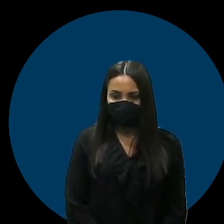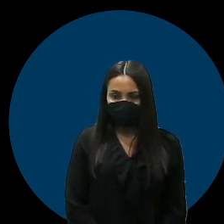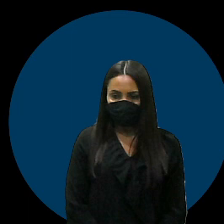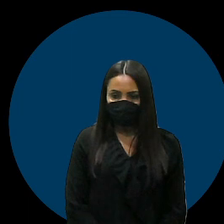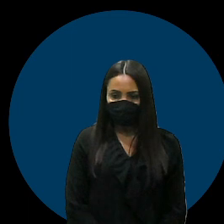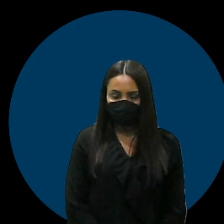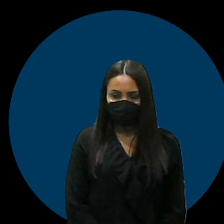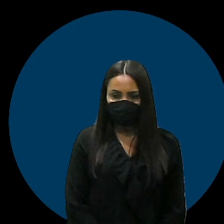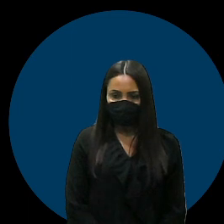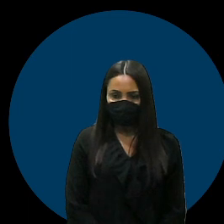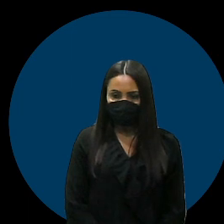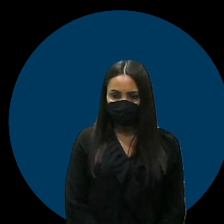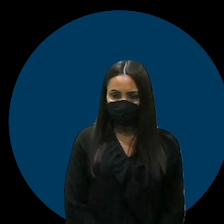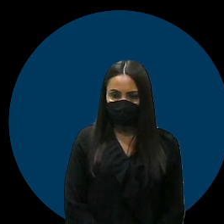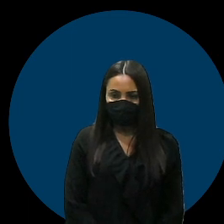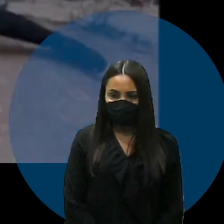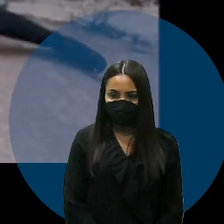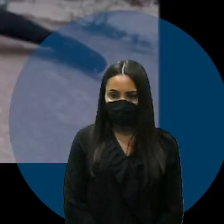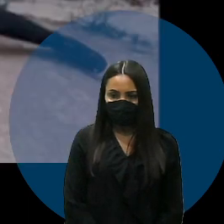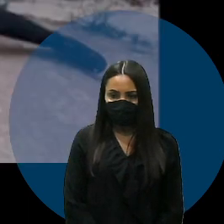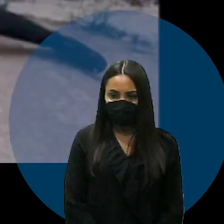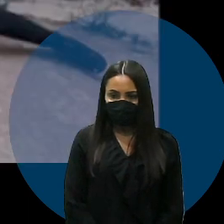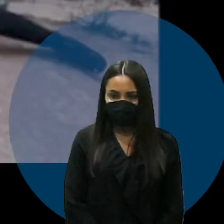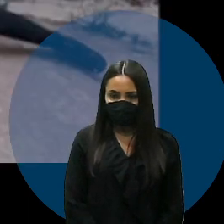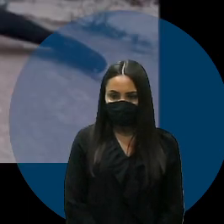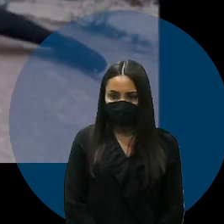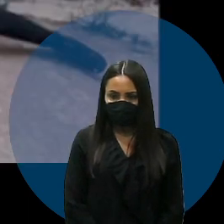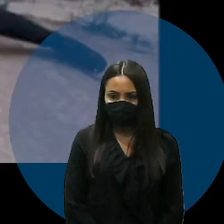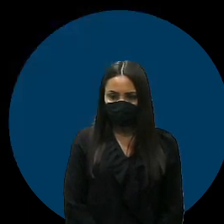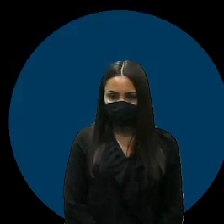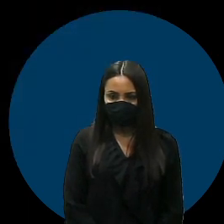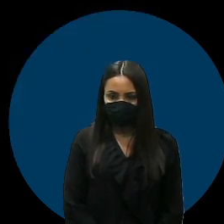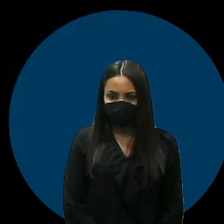de Pernambuco, sou Urião do Norte.